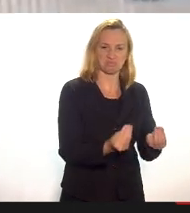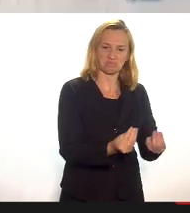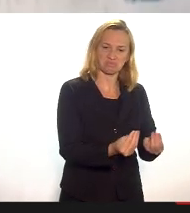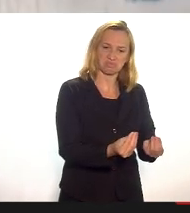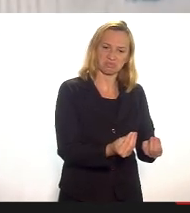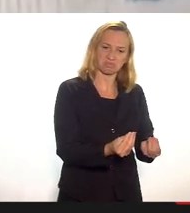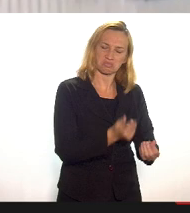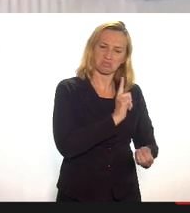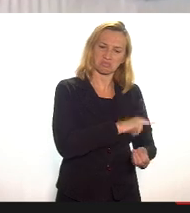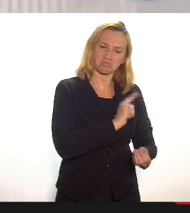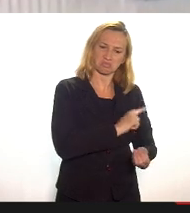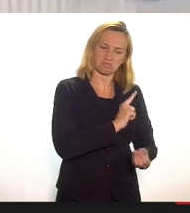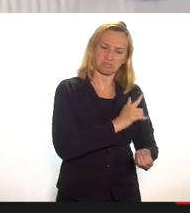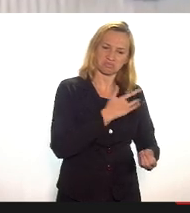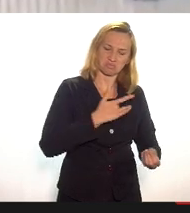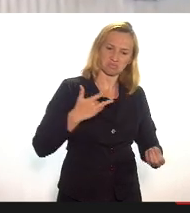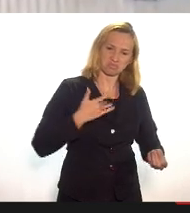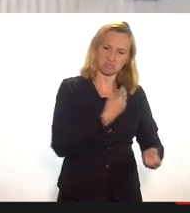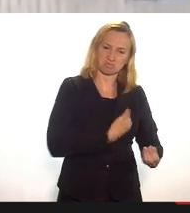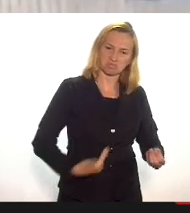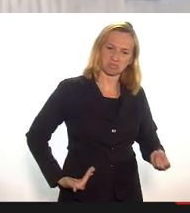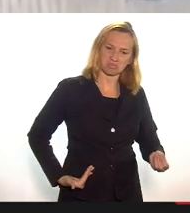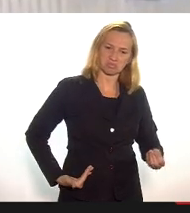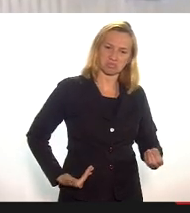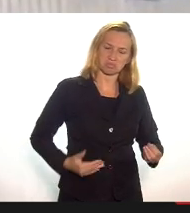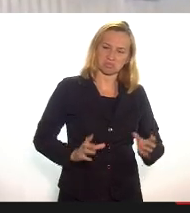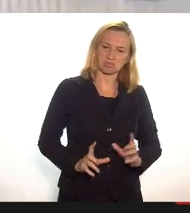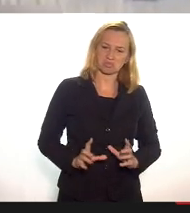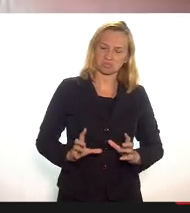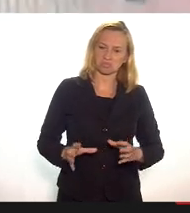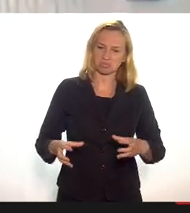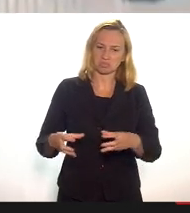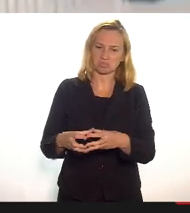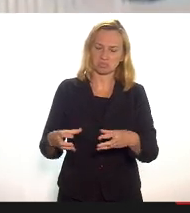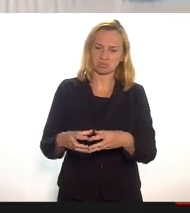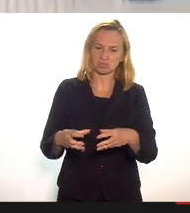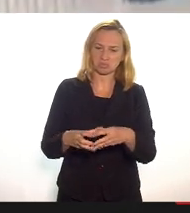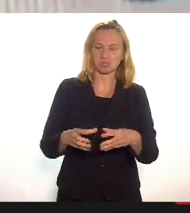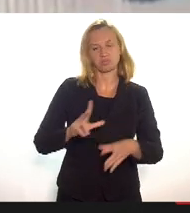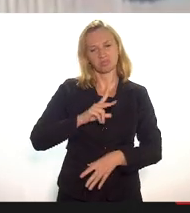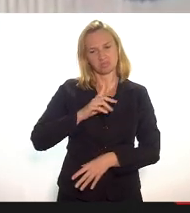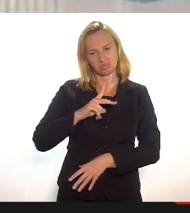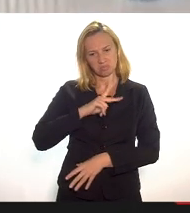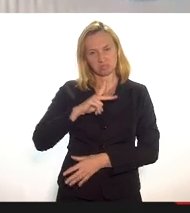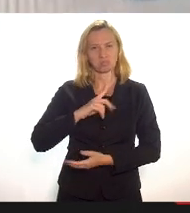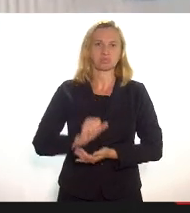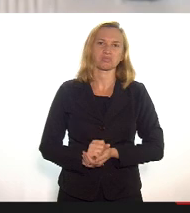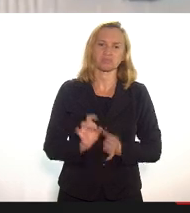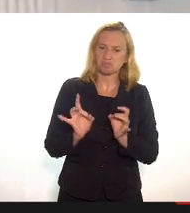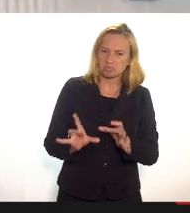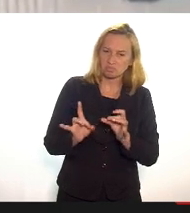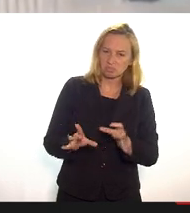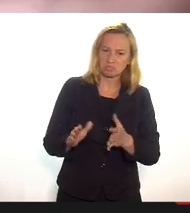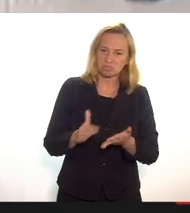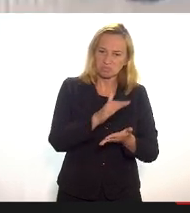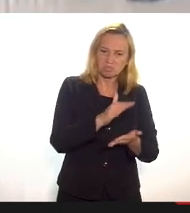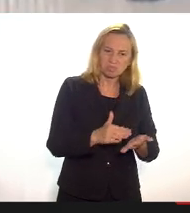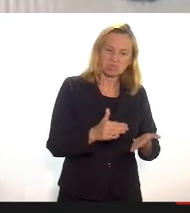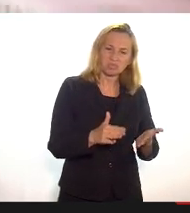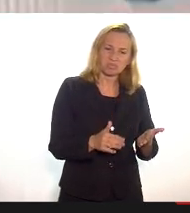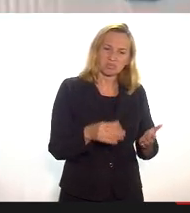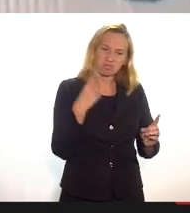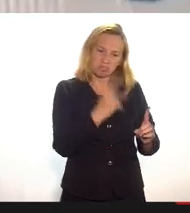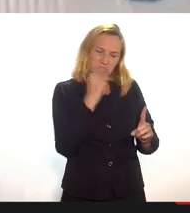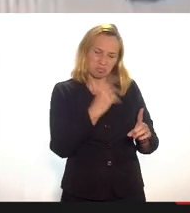a gestão da saúde pública para a rede privada. É esbofetear a cara da gente, é tirar a gente...